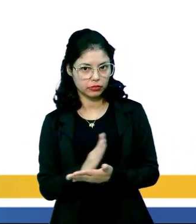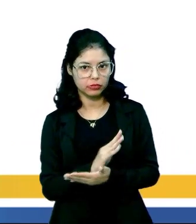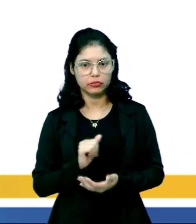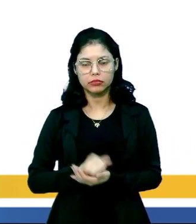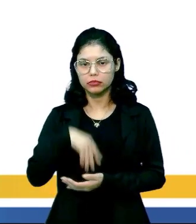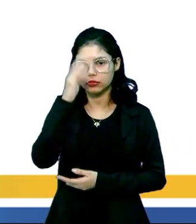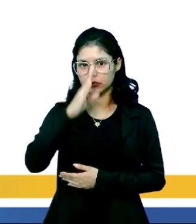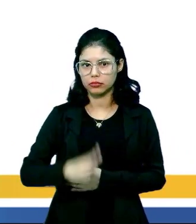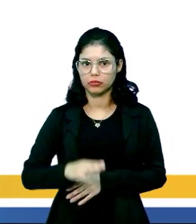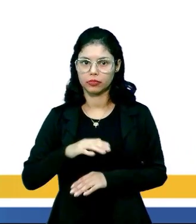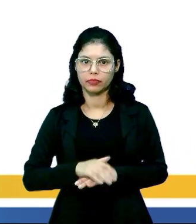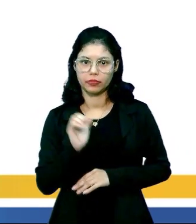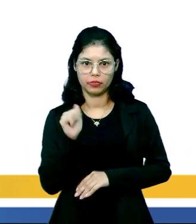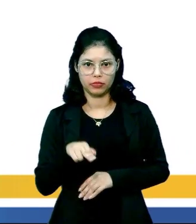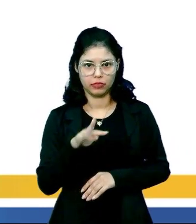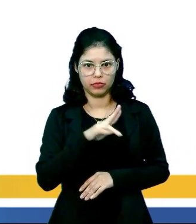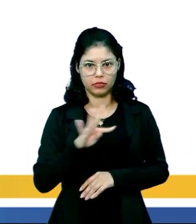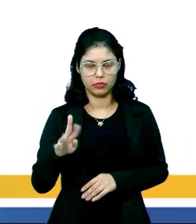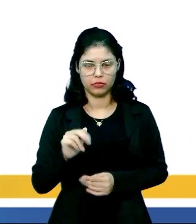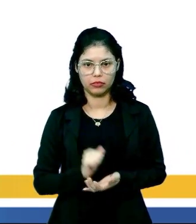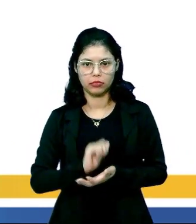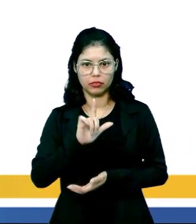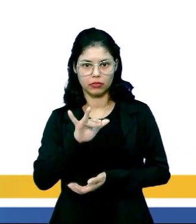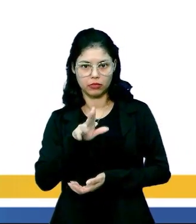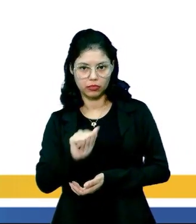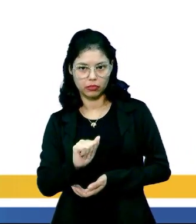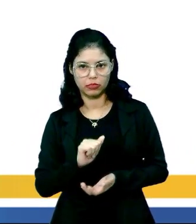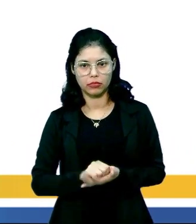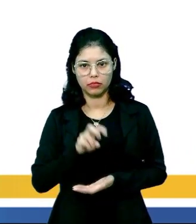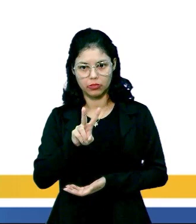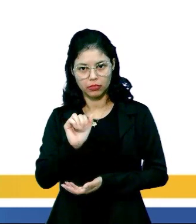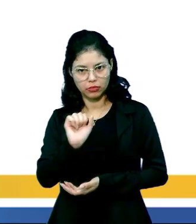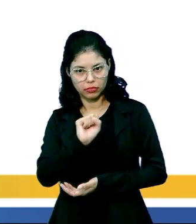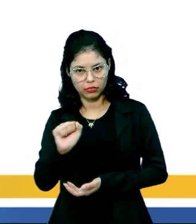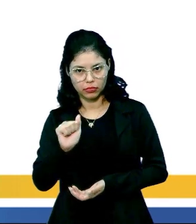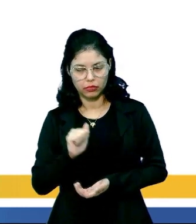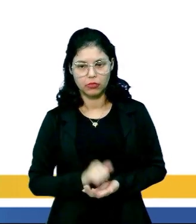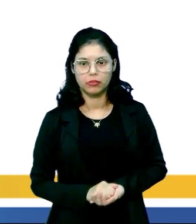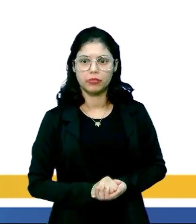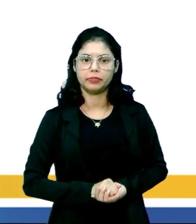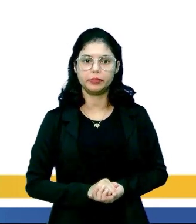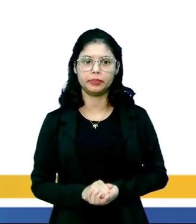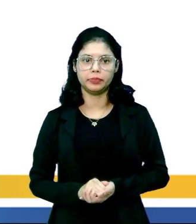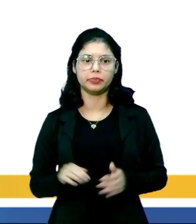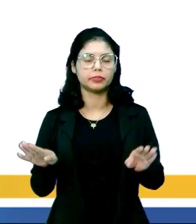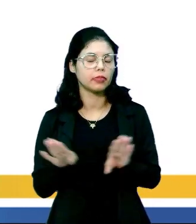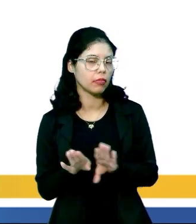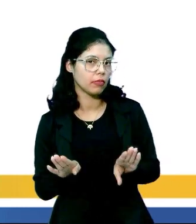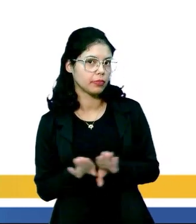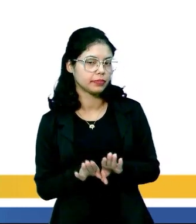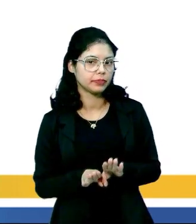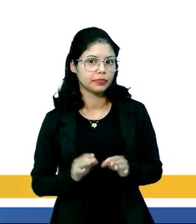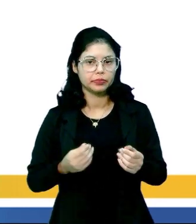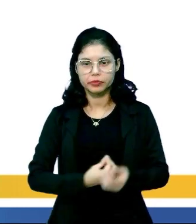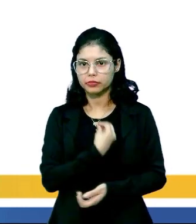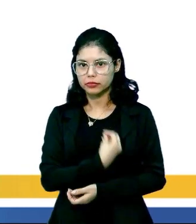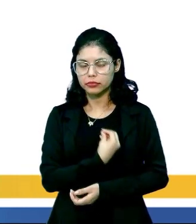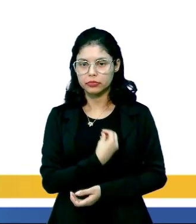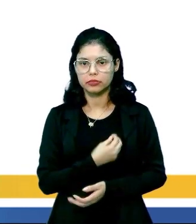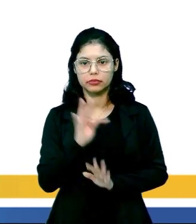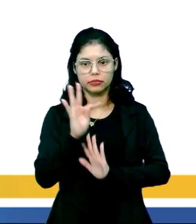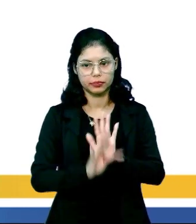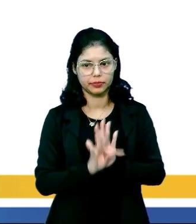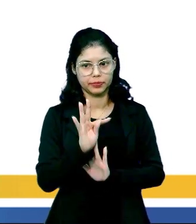cantoras brasileiras Anita Ludmila e Vanessa Camargo que também estão ali presentes no